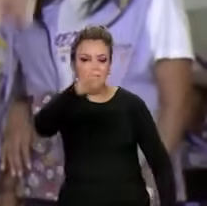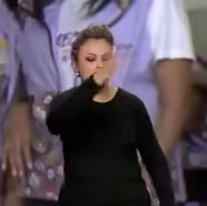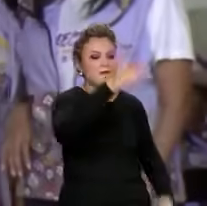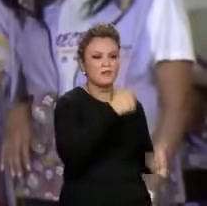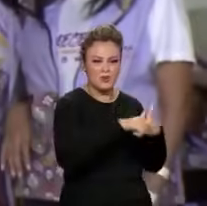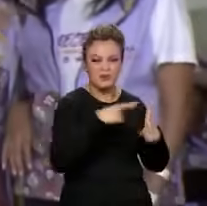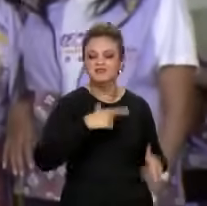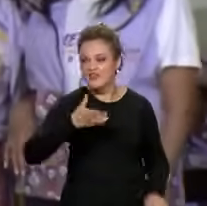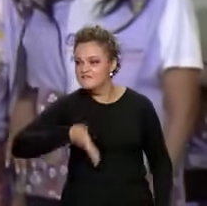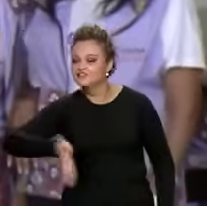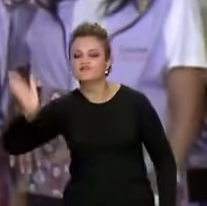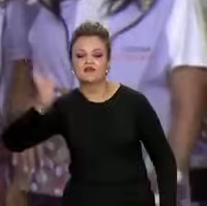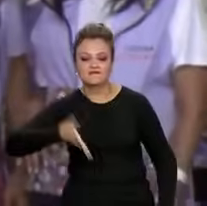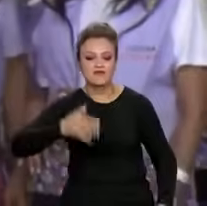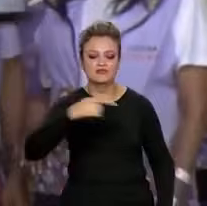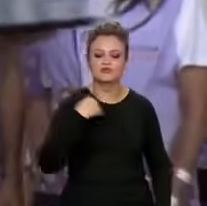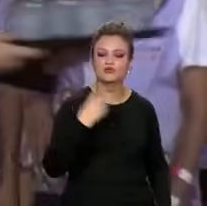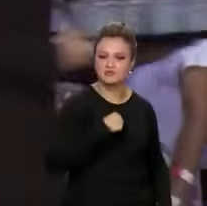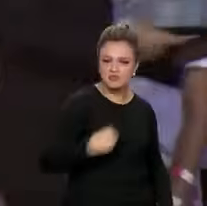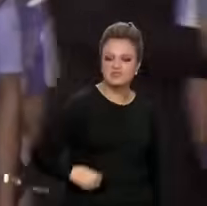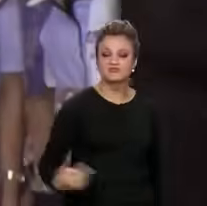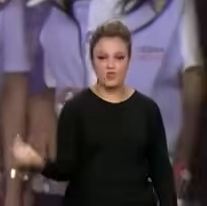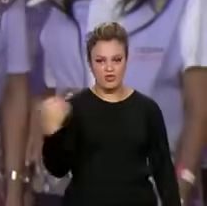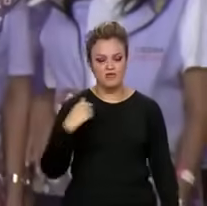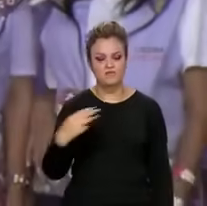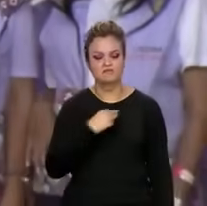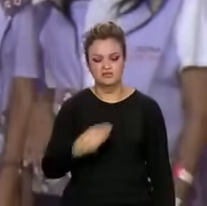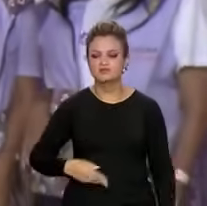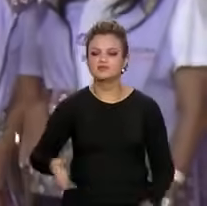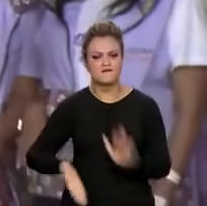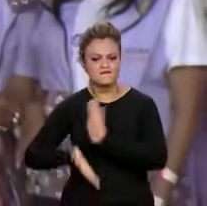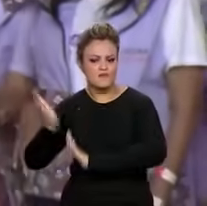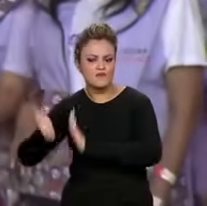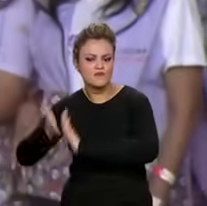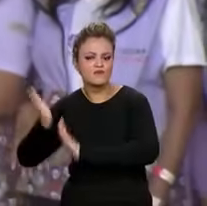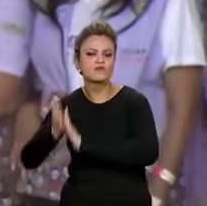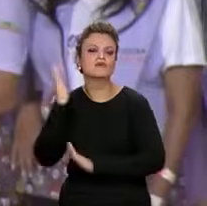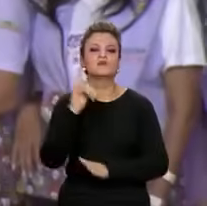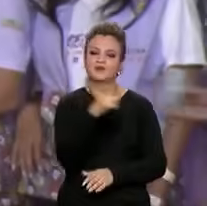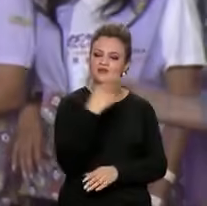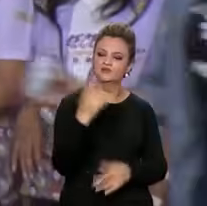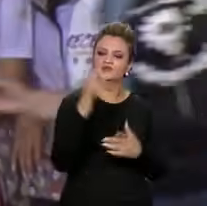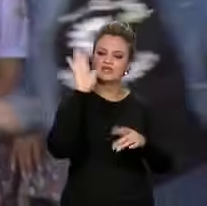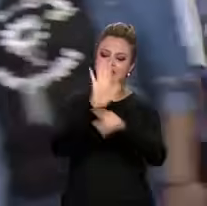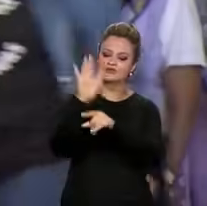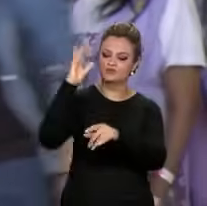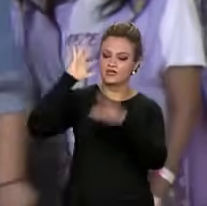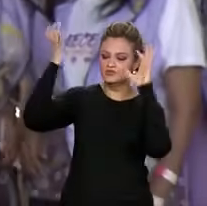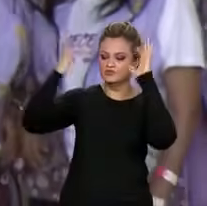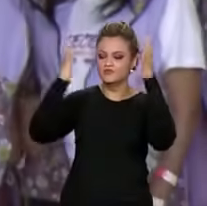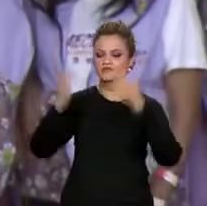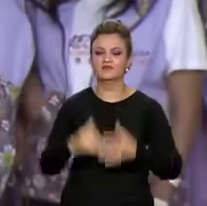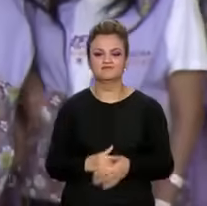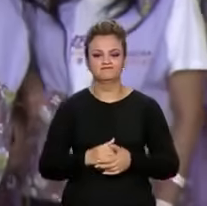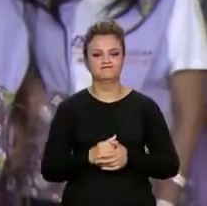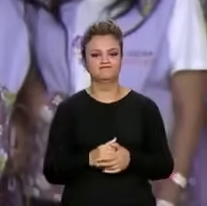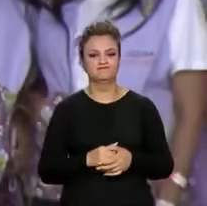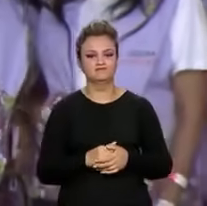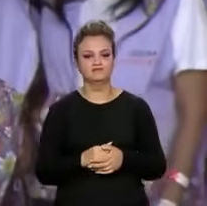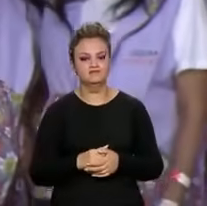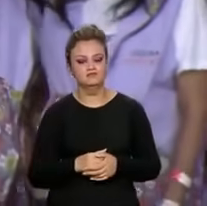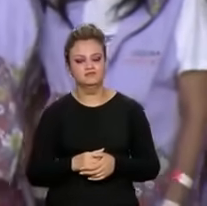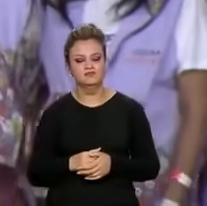tiver o problema nós Vinícius e eu Ministro estarei com vocês para que nós possamos resolver por fim